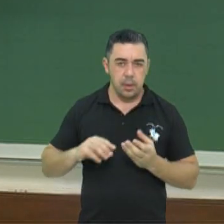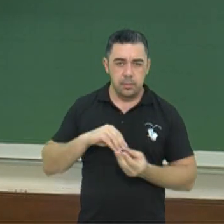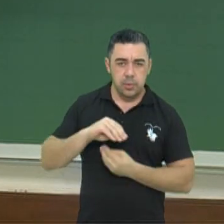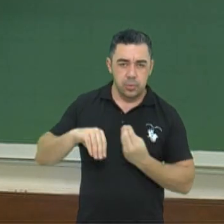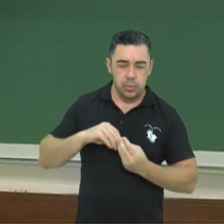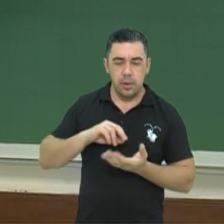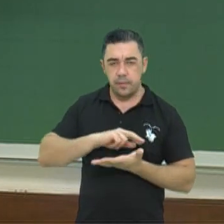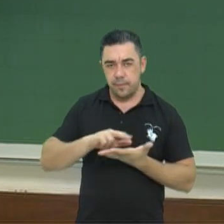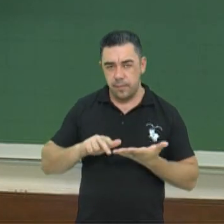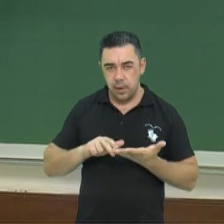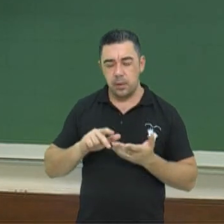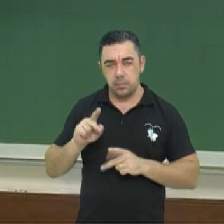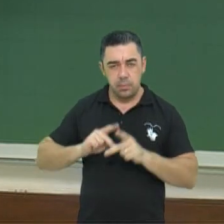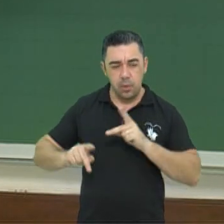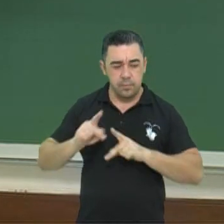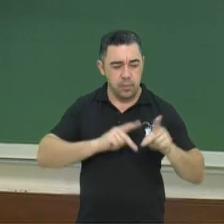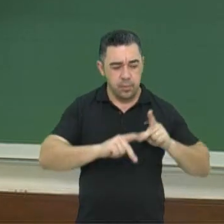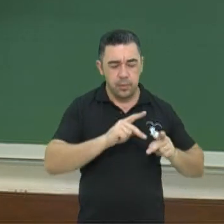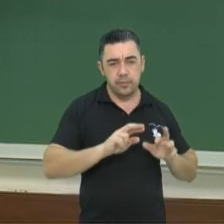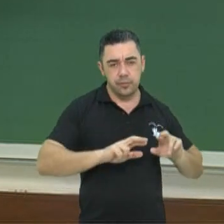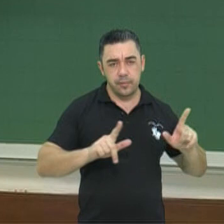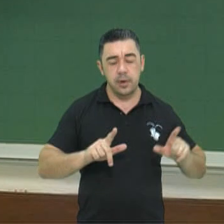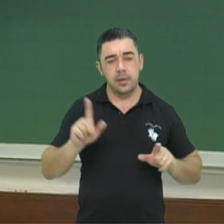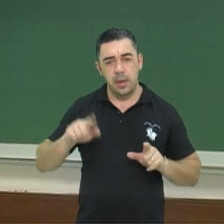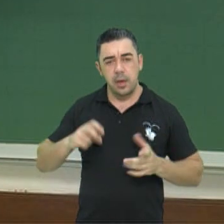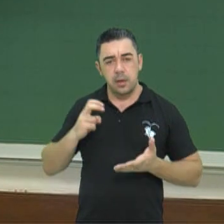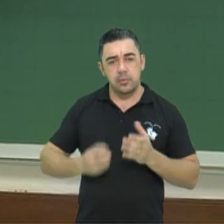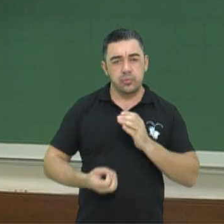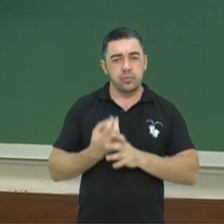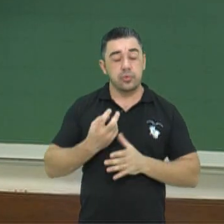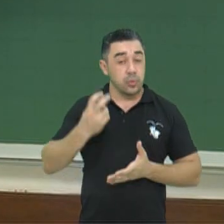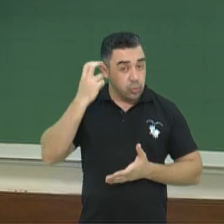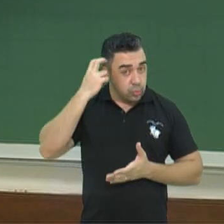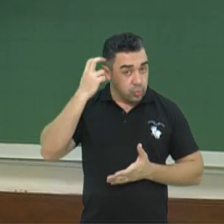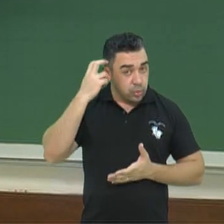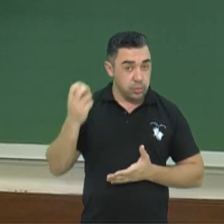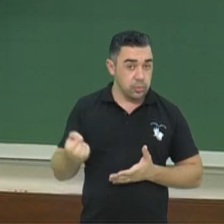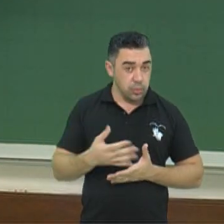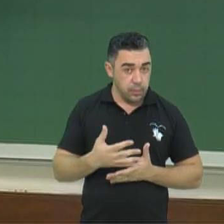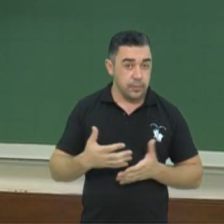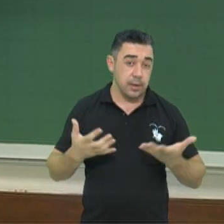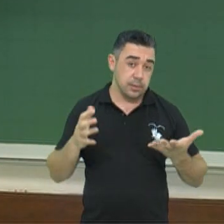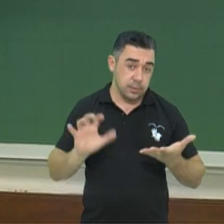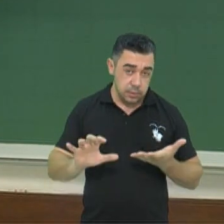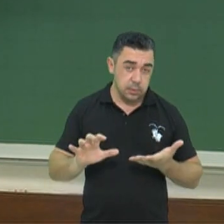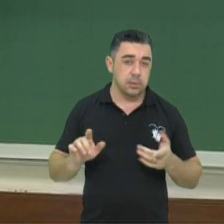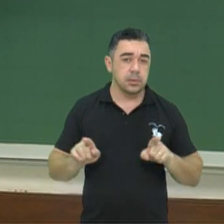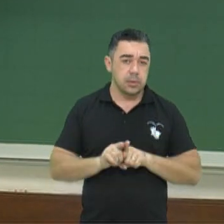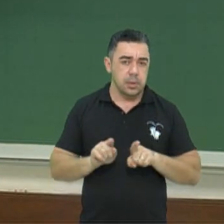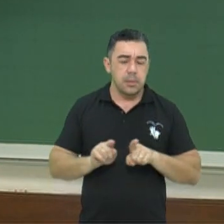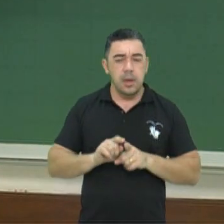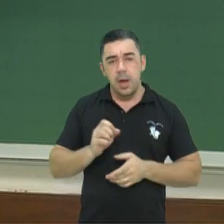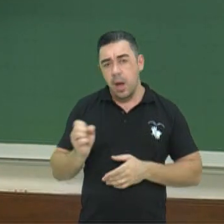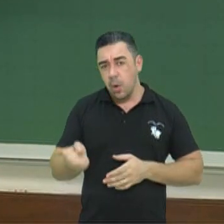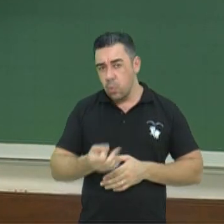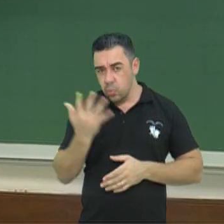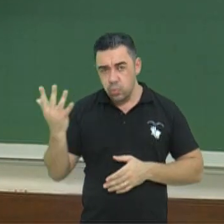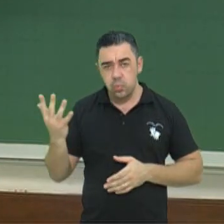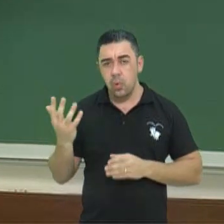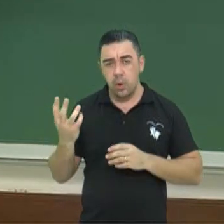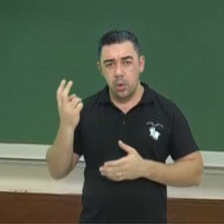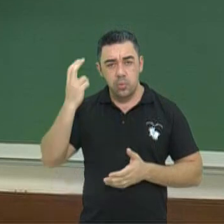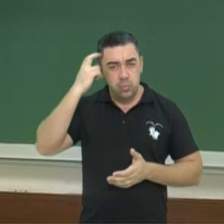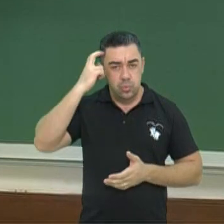de vários povos diferentes, e assim surge uma cultura nova. E, mesmo assim, ainda tem algumas culturas que elas